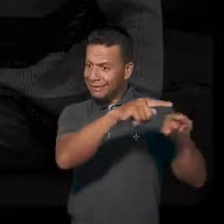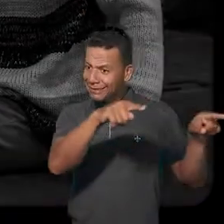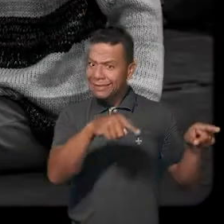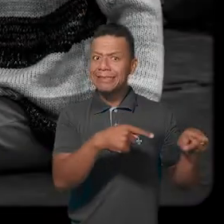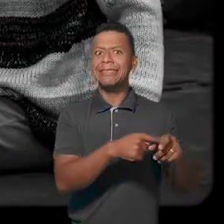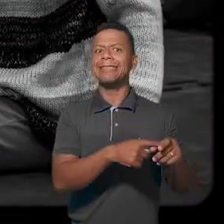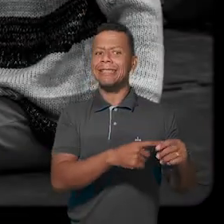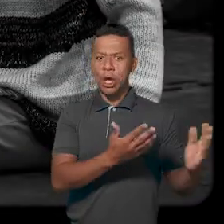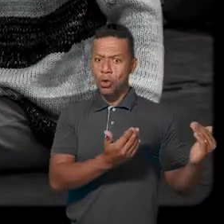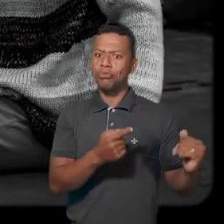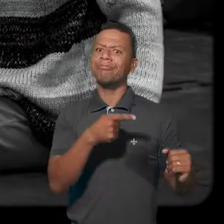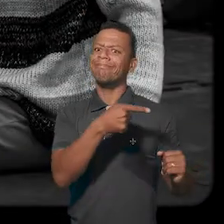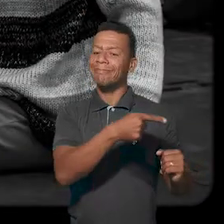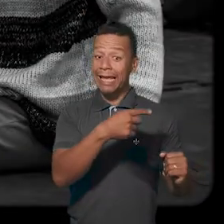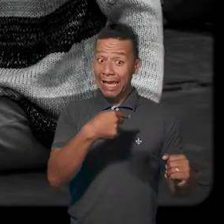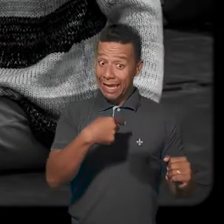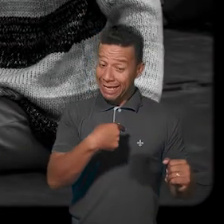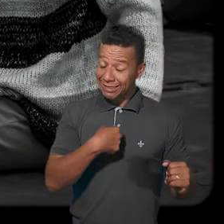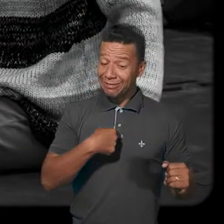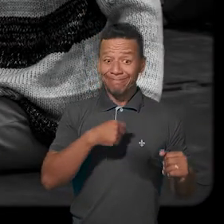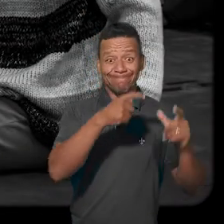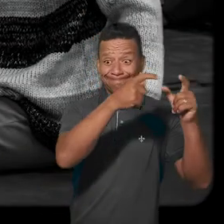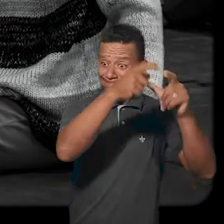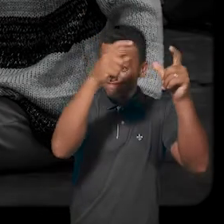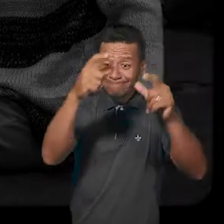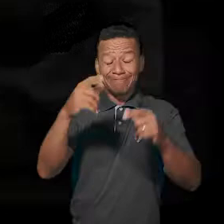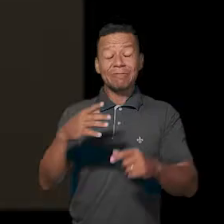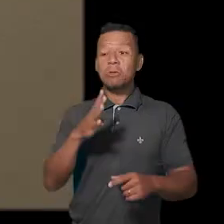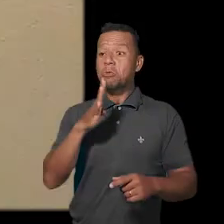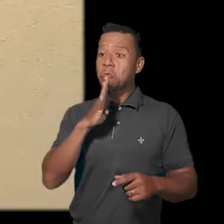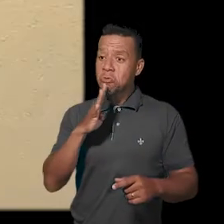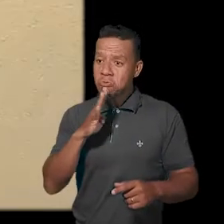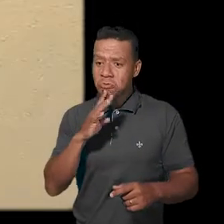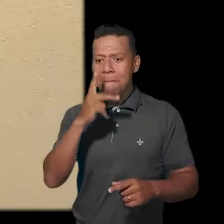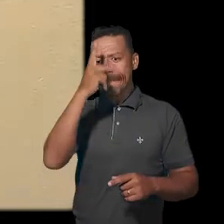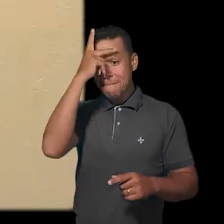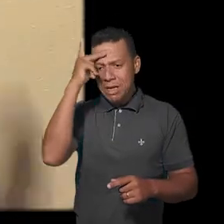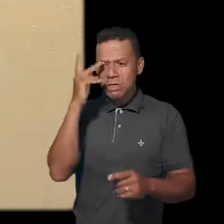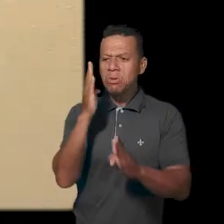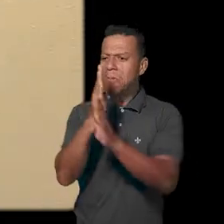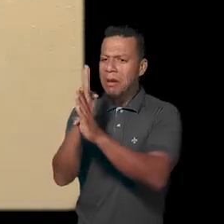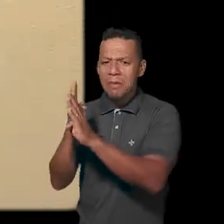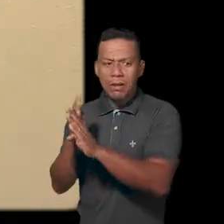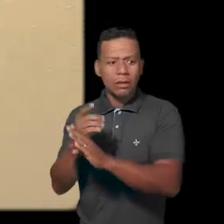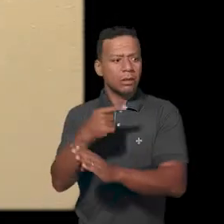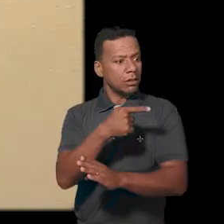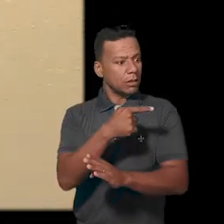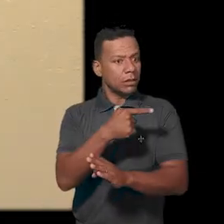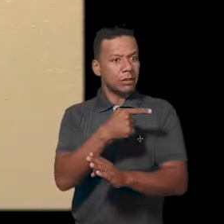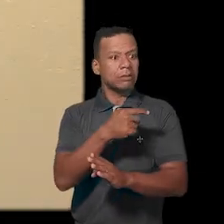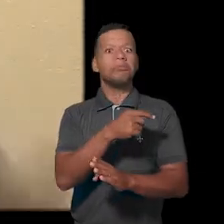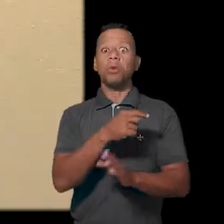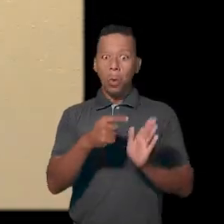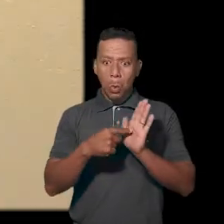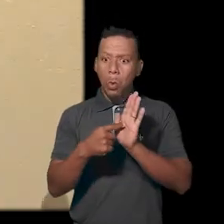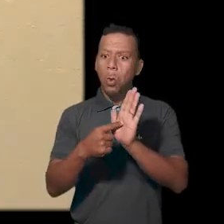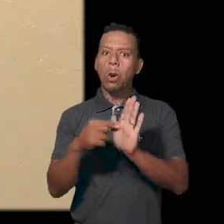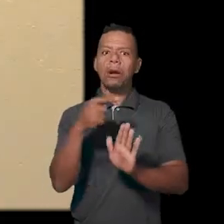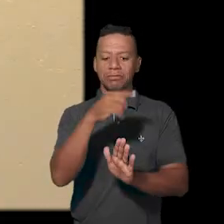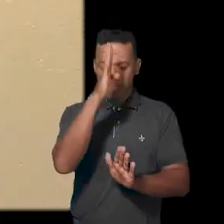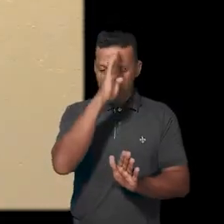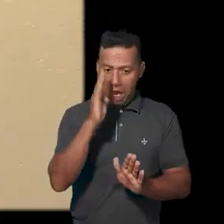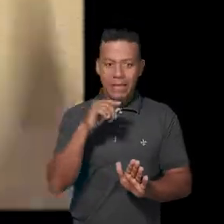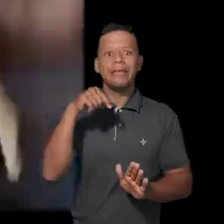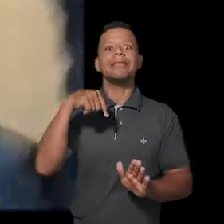lugar, isso eu morando na Alemanha, morando na Eslovênia, sabe? Então, todos os lugares que eu vou, fora do país, ou aqui